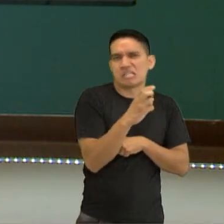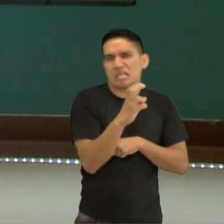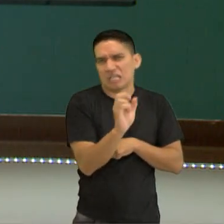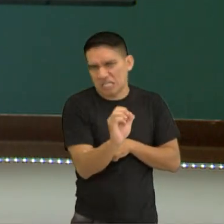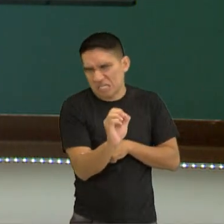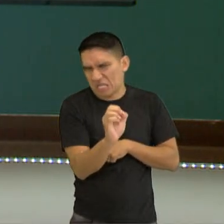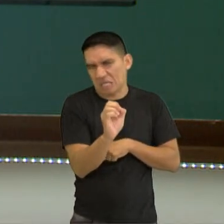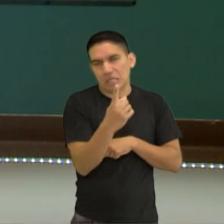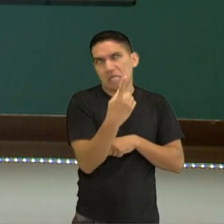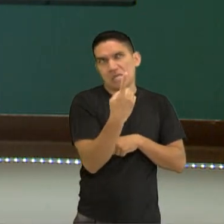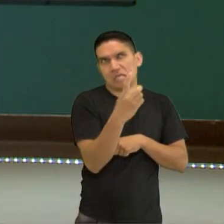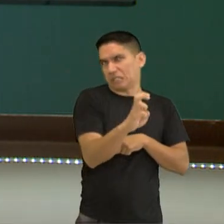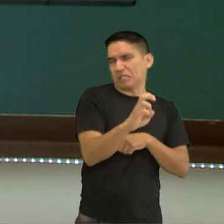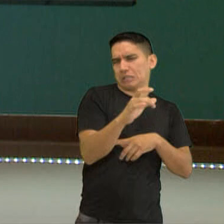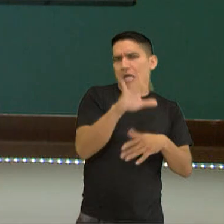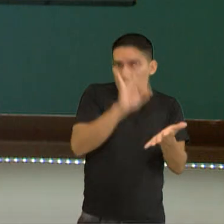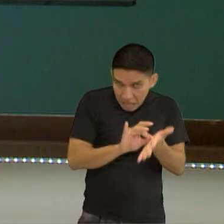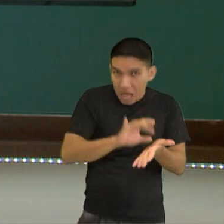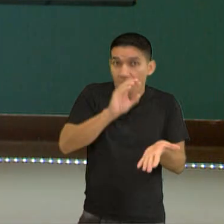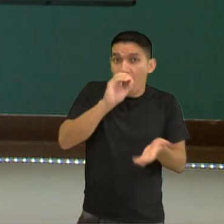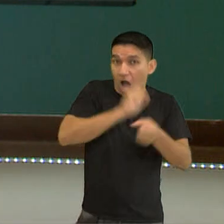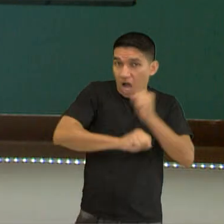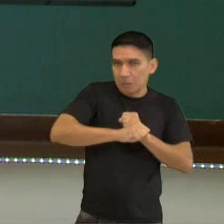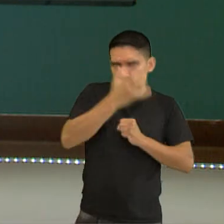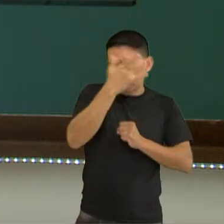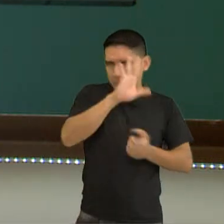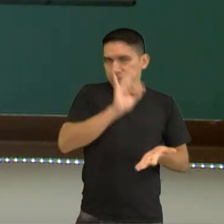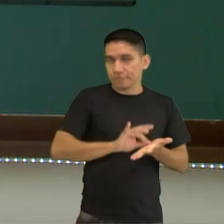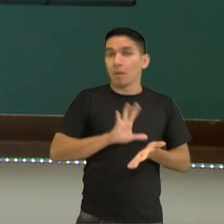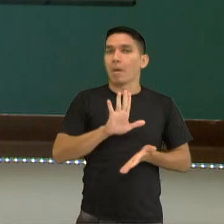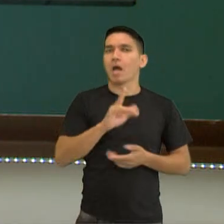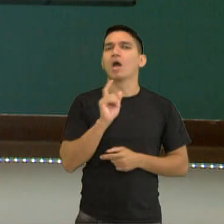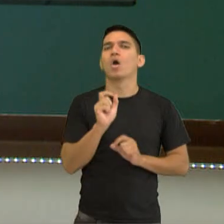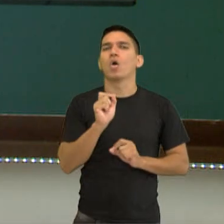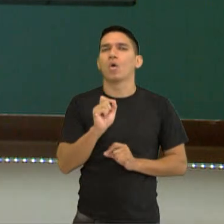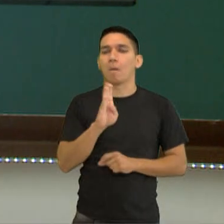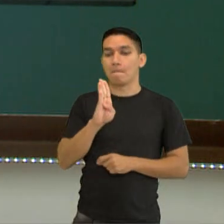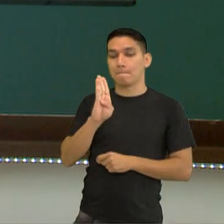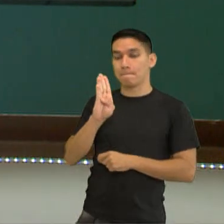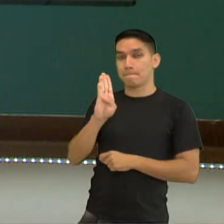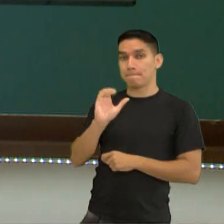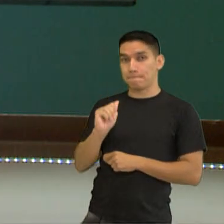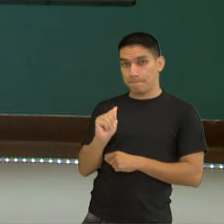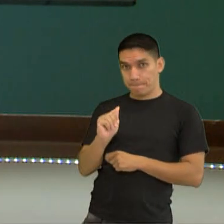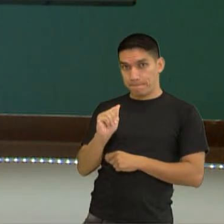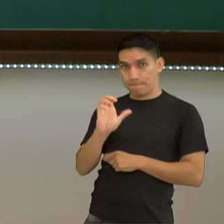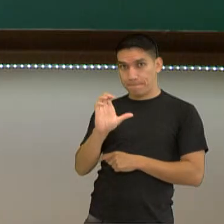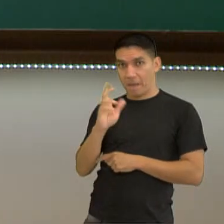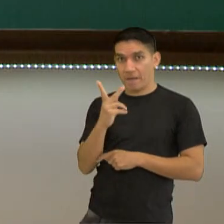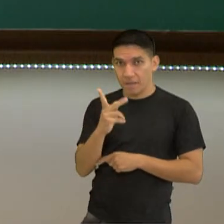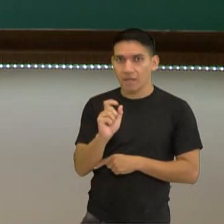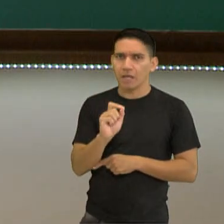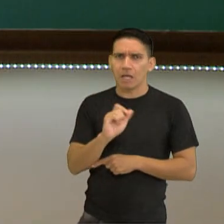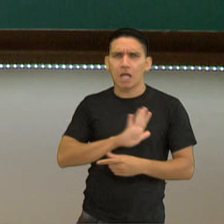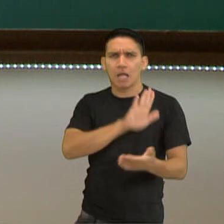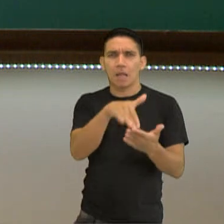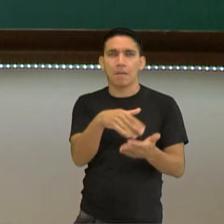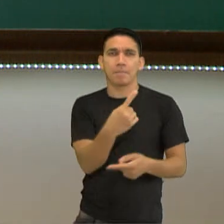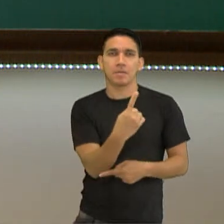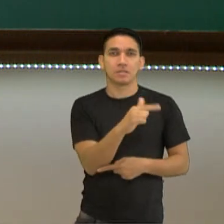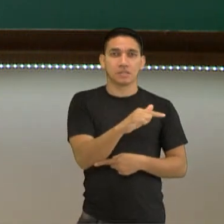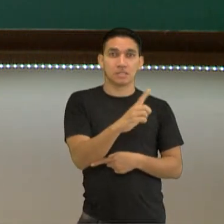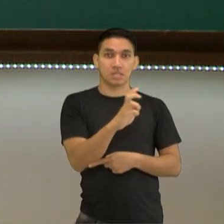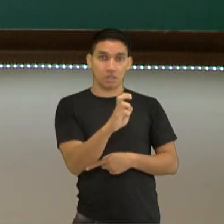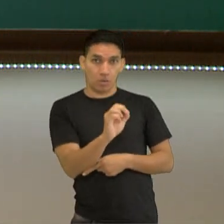exato o ano, né? Agora, você viu que o Bach foi até 1750, ele chegou a experimentar o próprio piano, né?